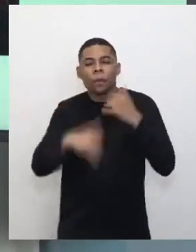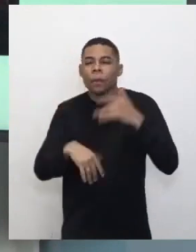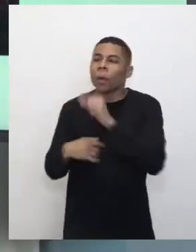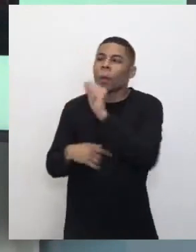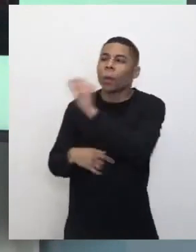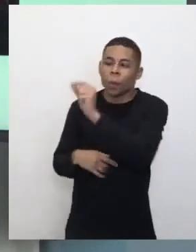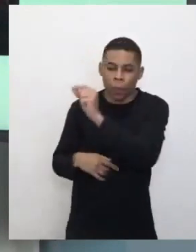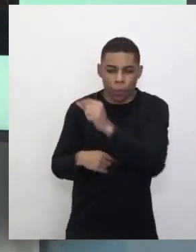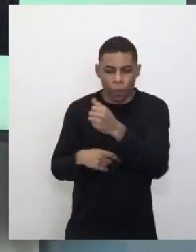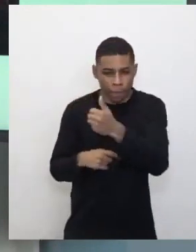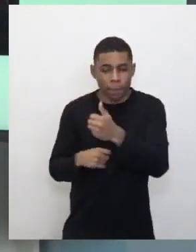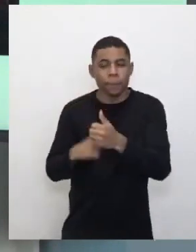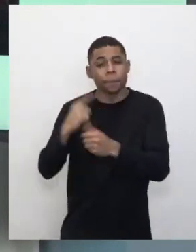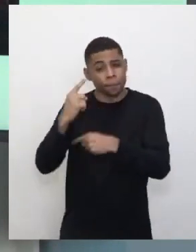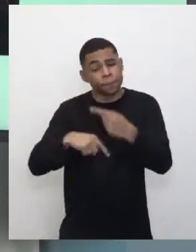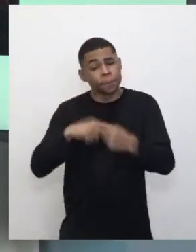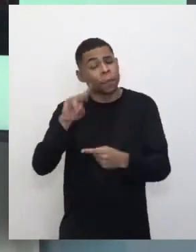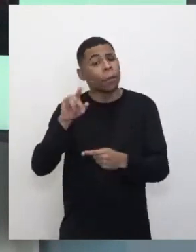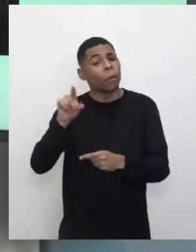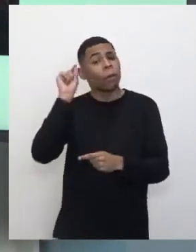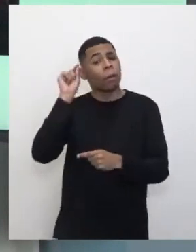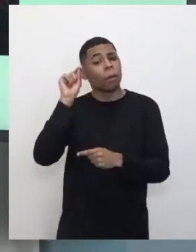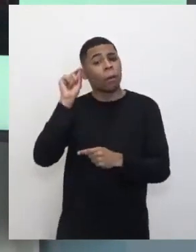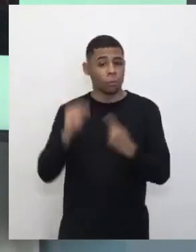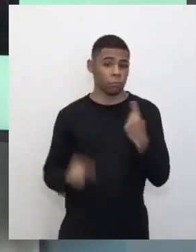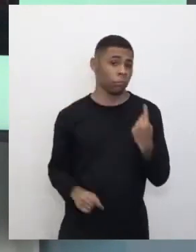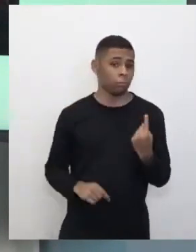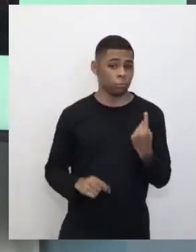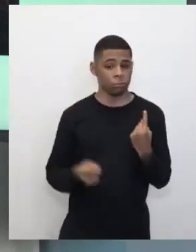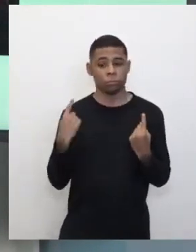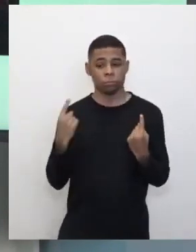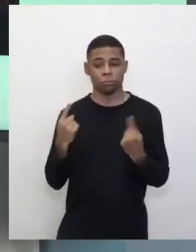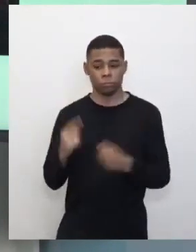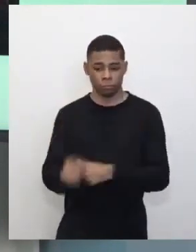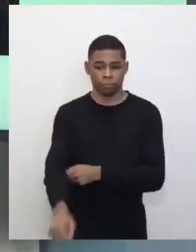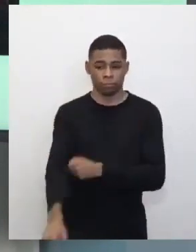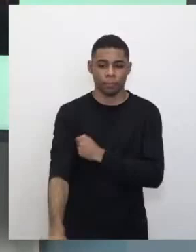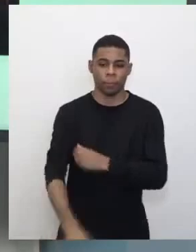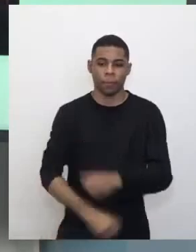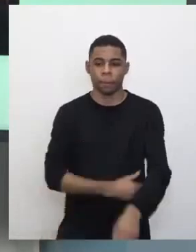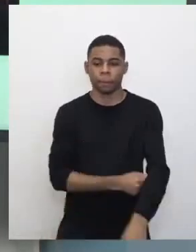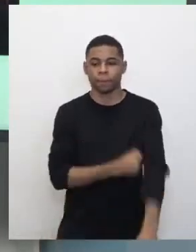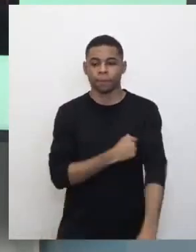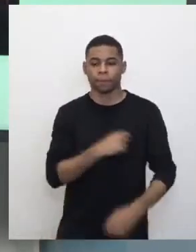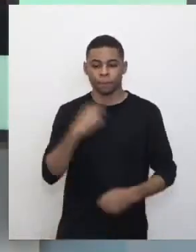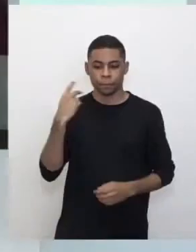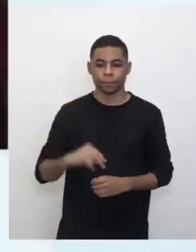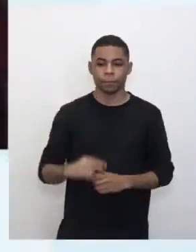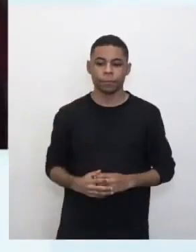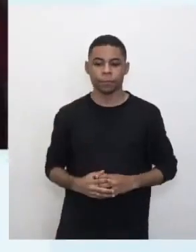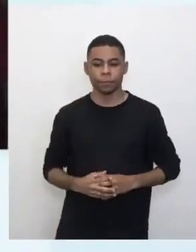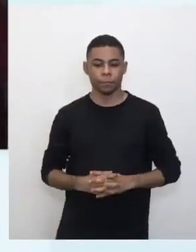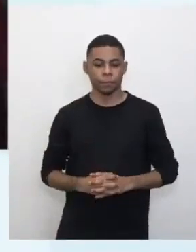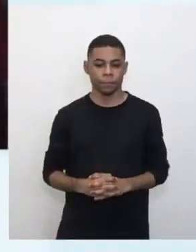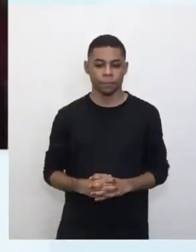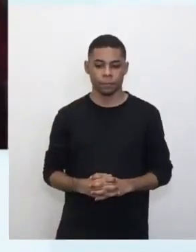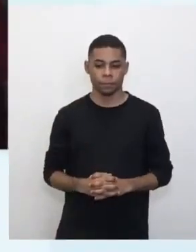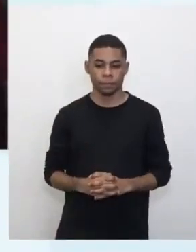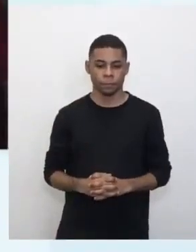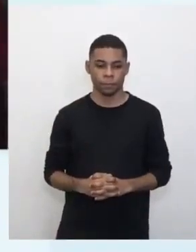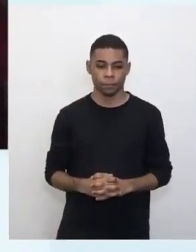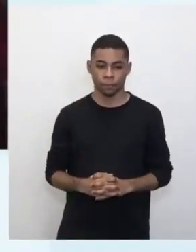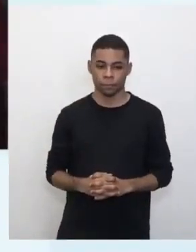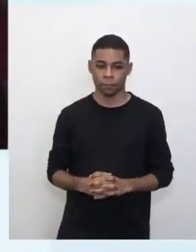medida do possível, e daí você vai ter que escolher ou uma ou outra. Okay? So, take a look at the screen. Dá uma olhada aí na tela. You